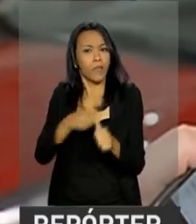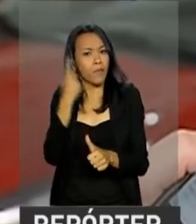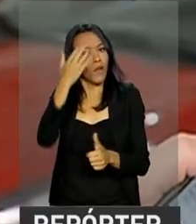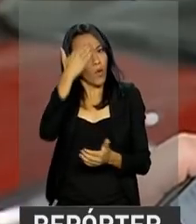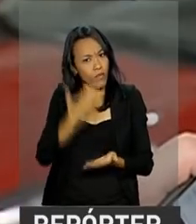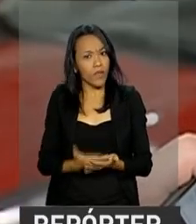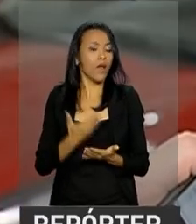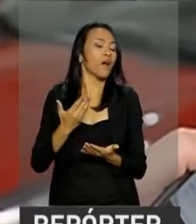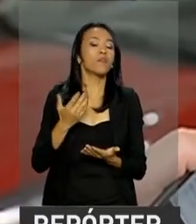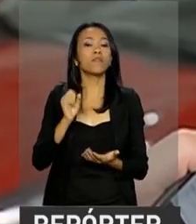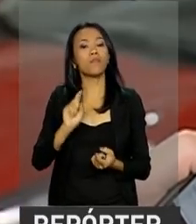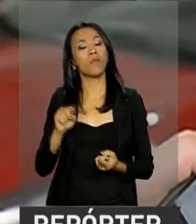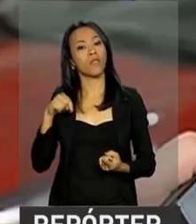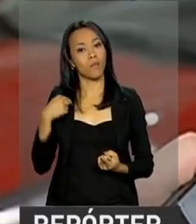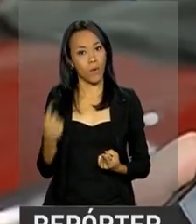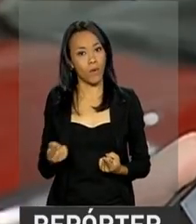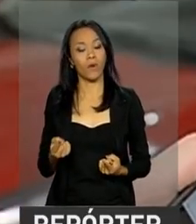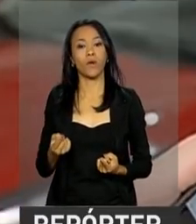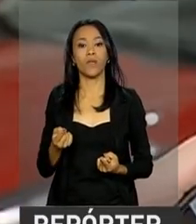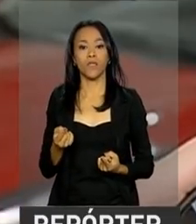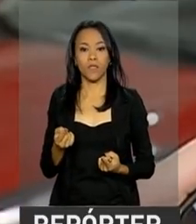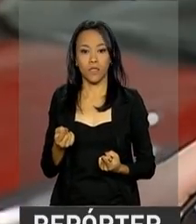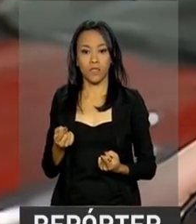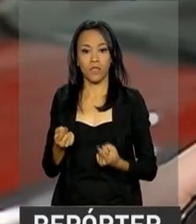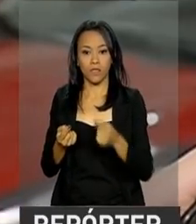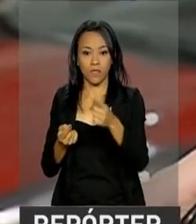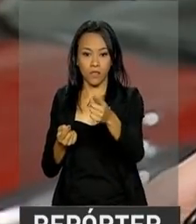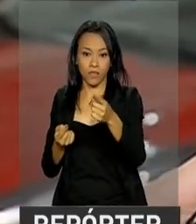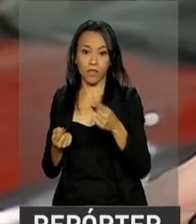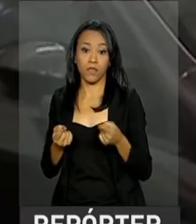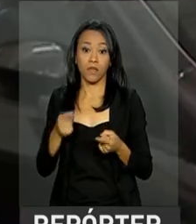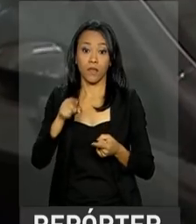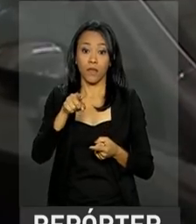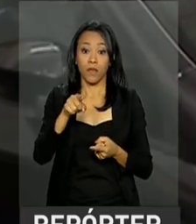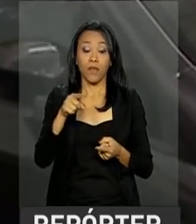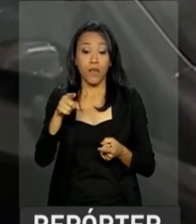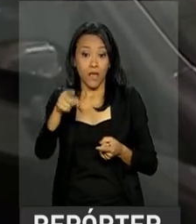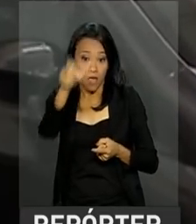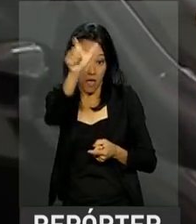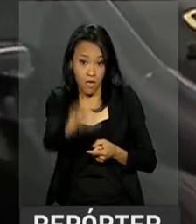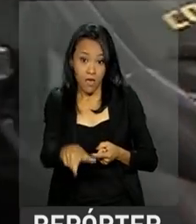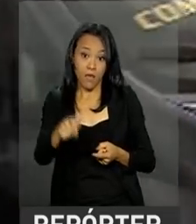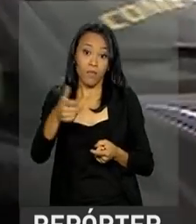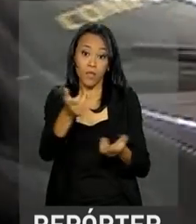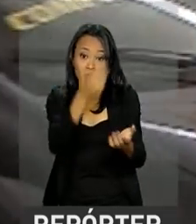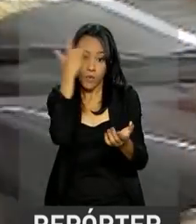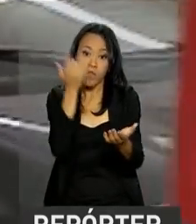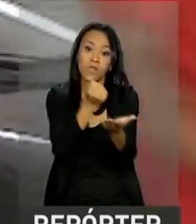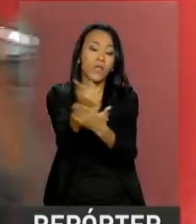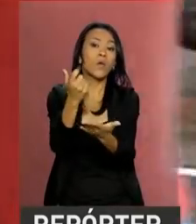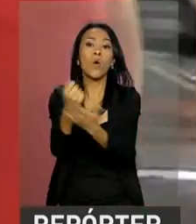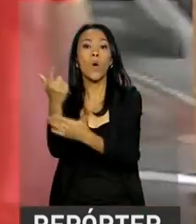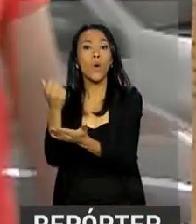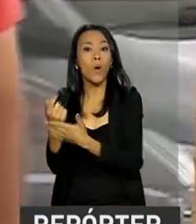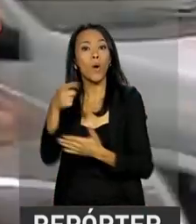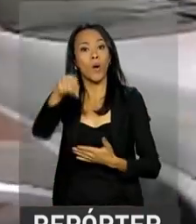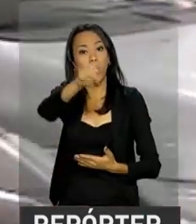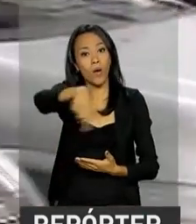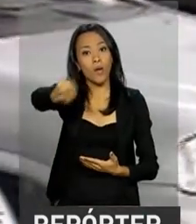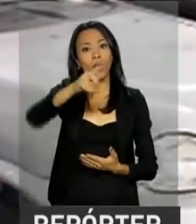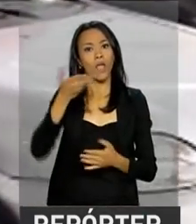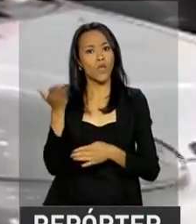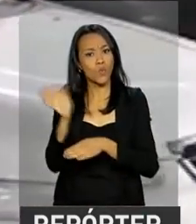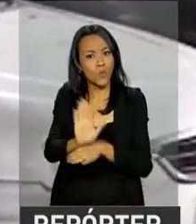gente e depois confiando que está vindo aí né o comportamento de consumidores como casal tem ajudado a melhorar